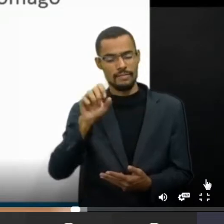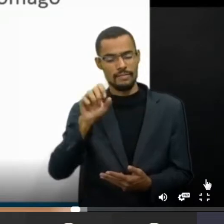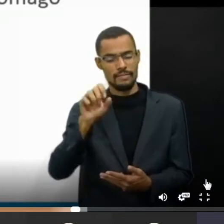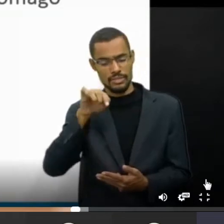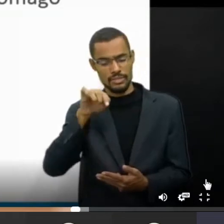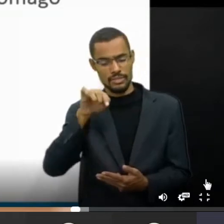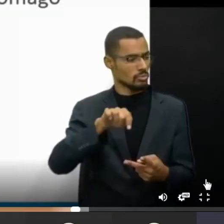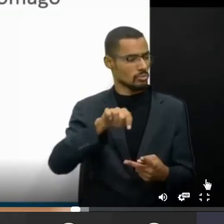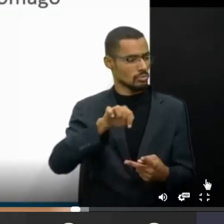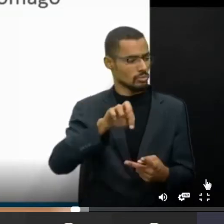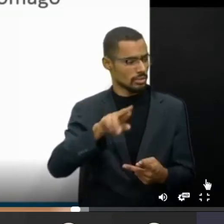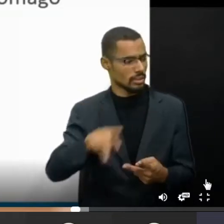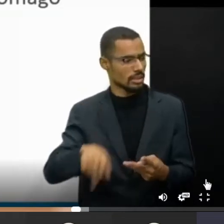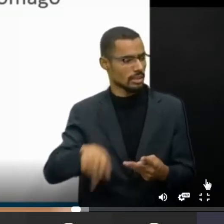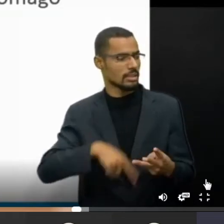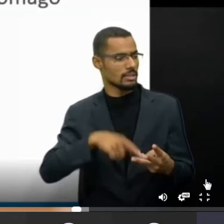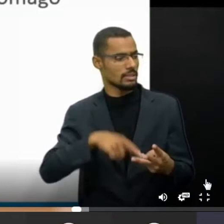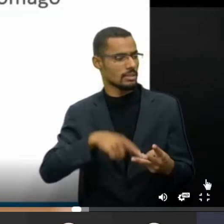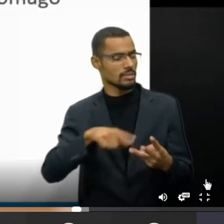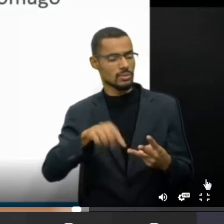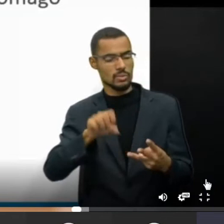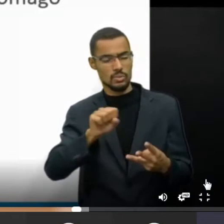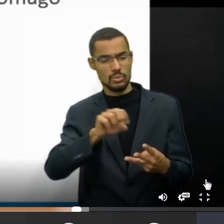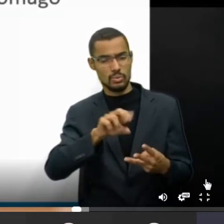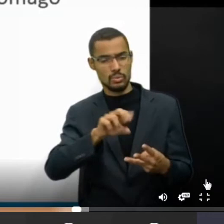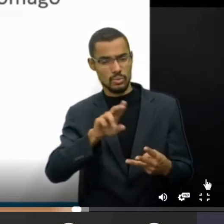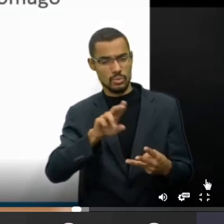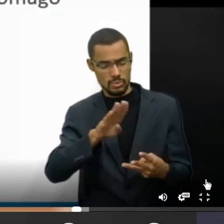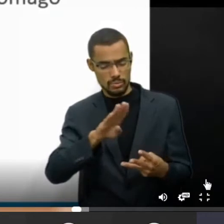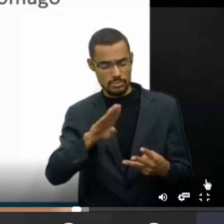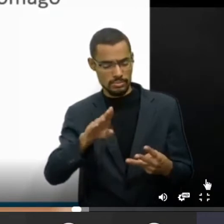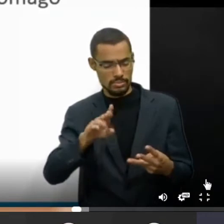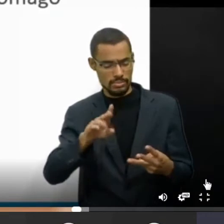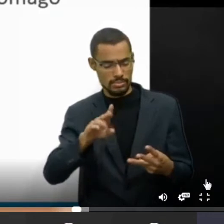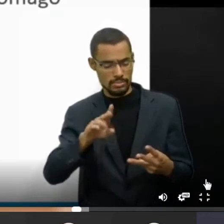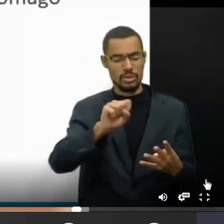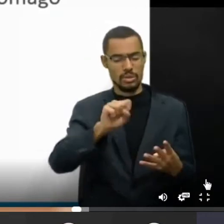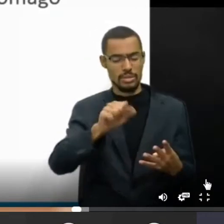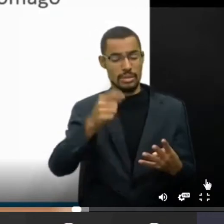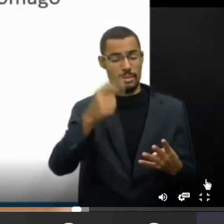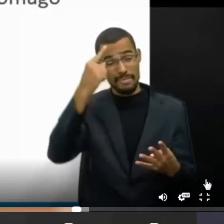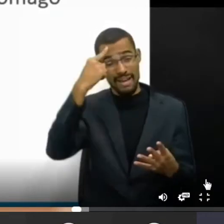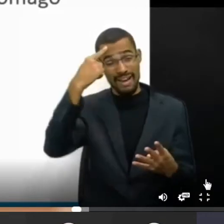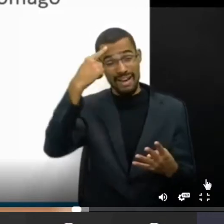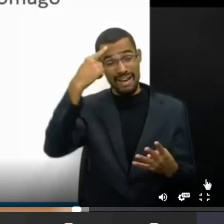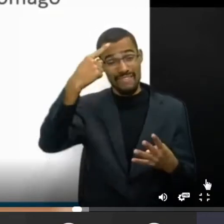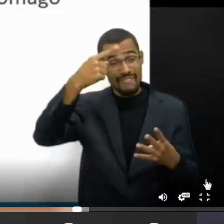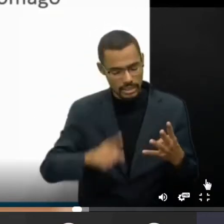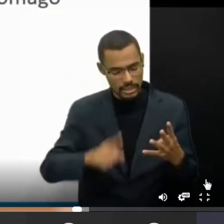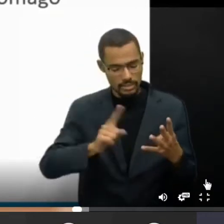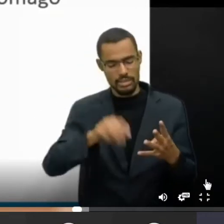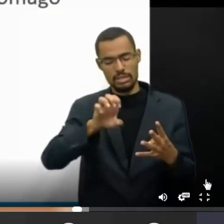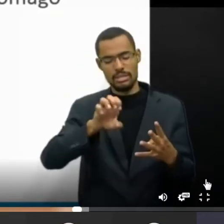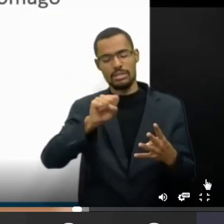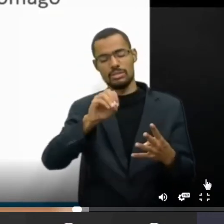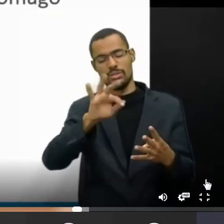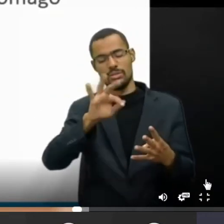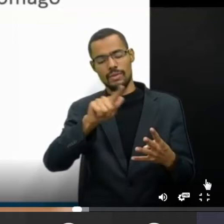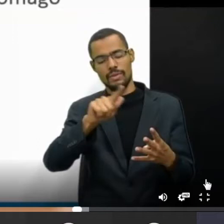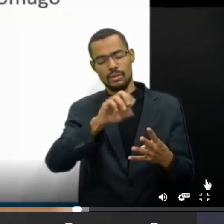camada muscular de submucosa e a mucosa. Na porção final do esôfago, eu